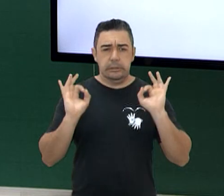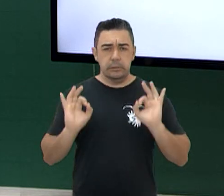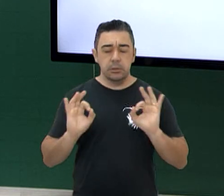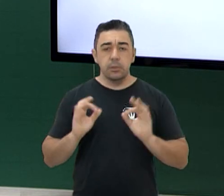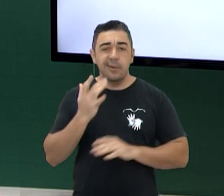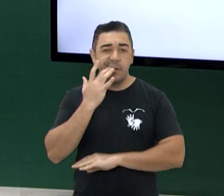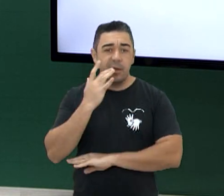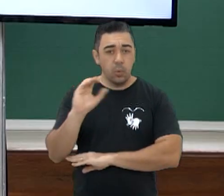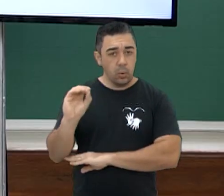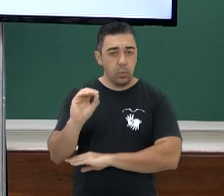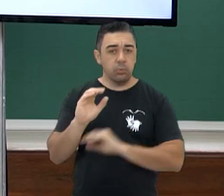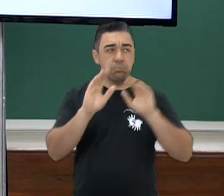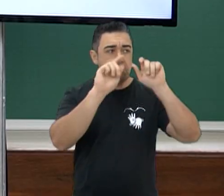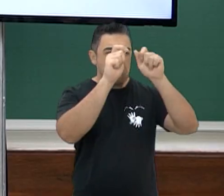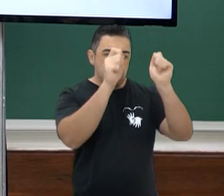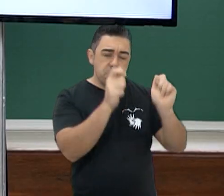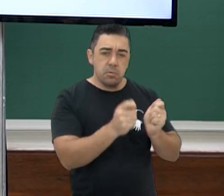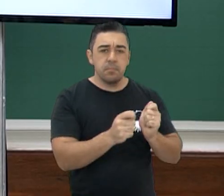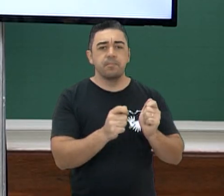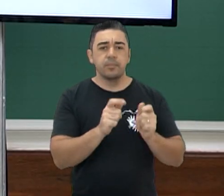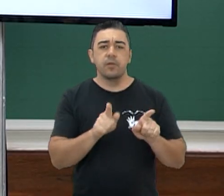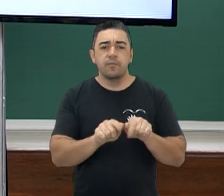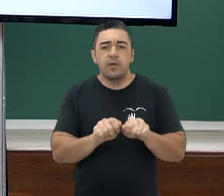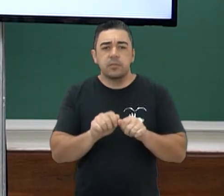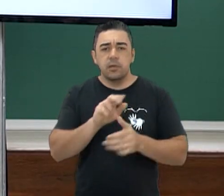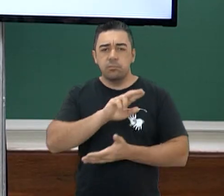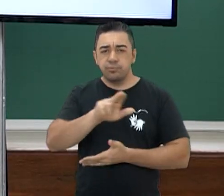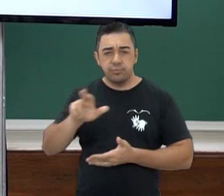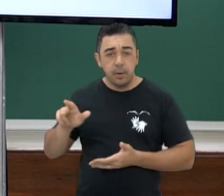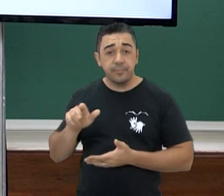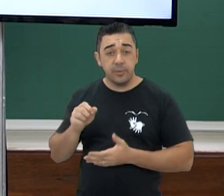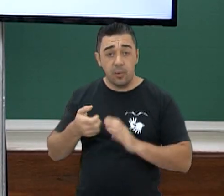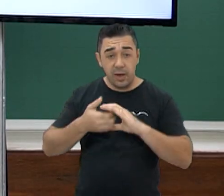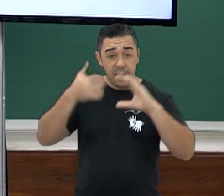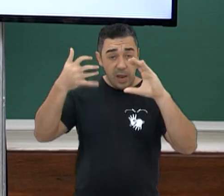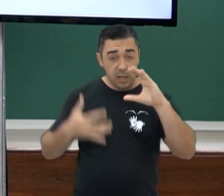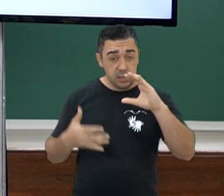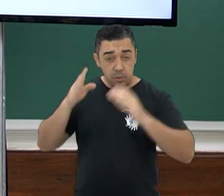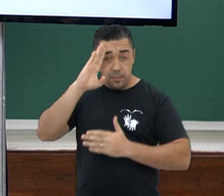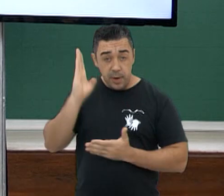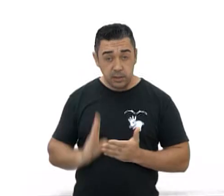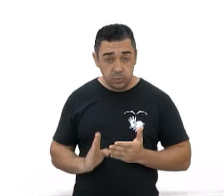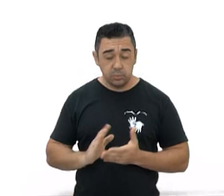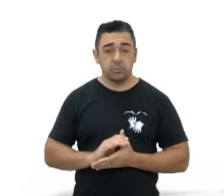ouro na decoração. Então, característica do barroco no Brasil.